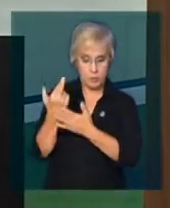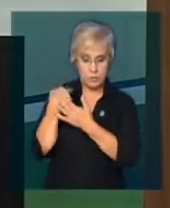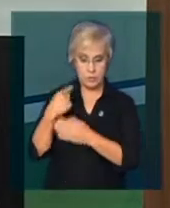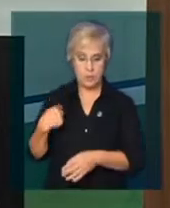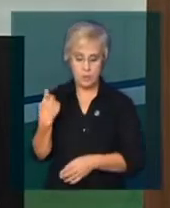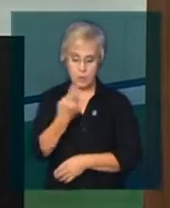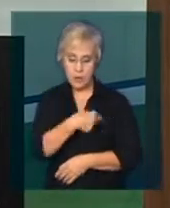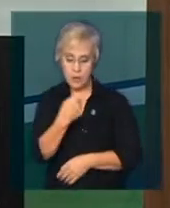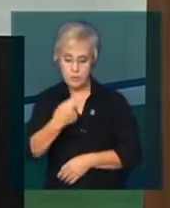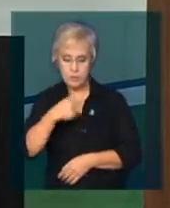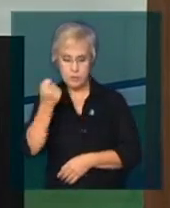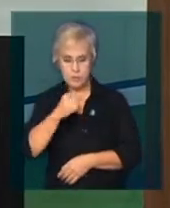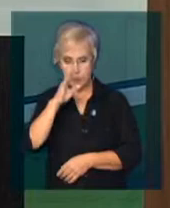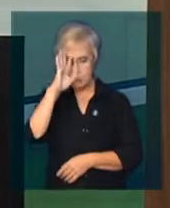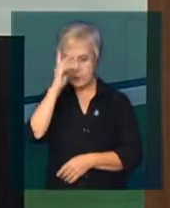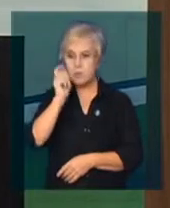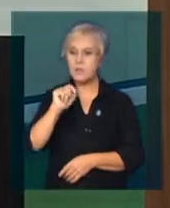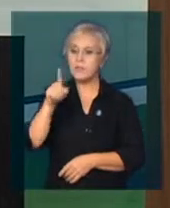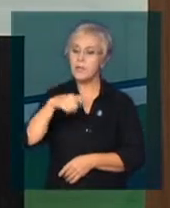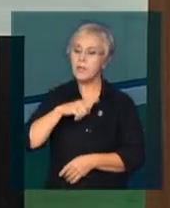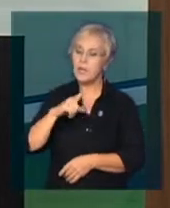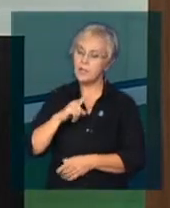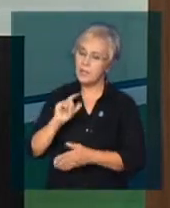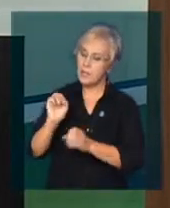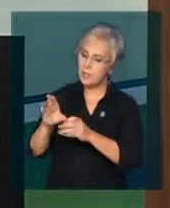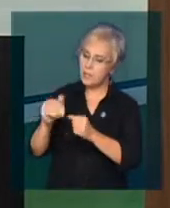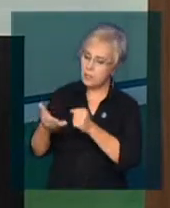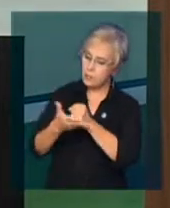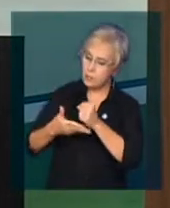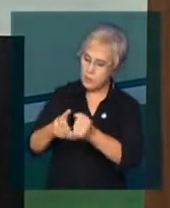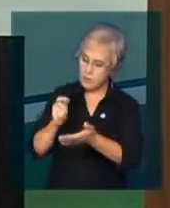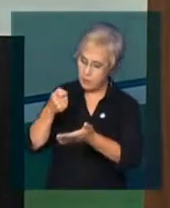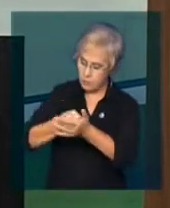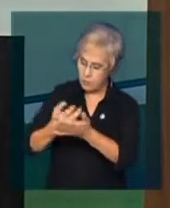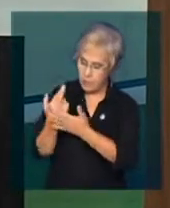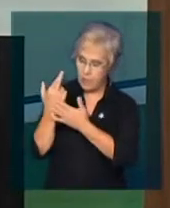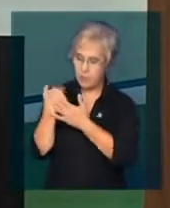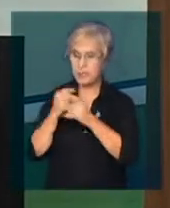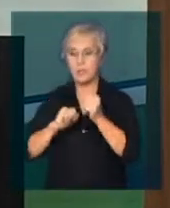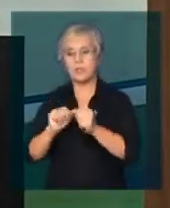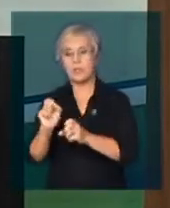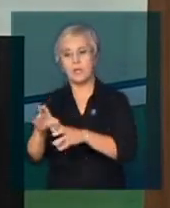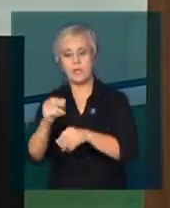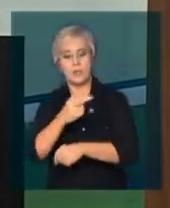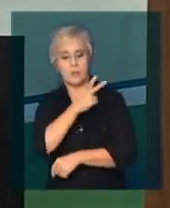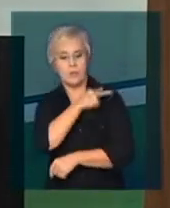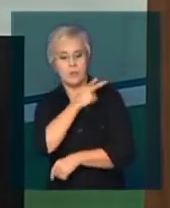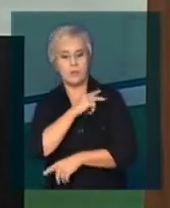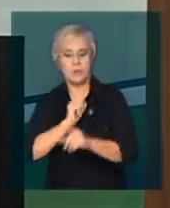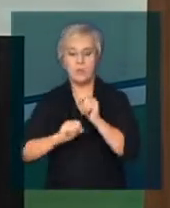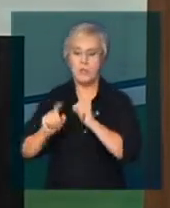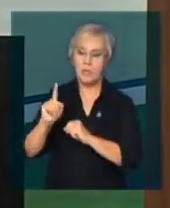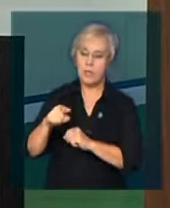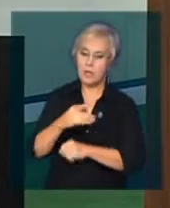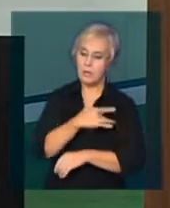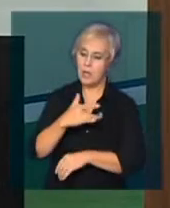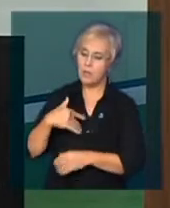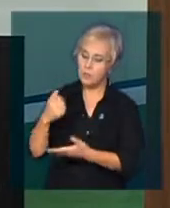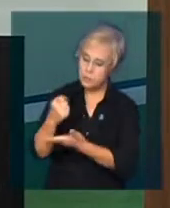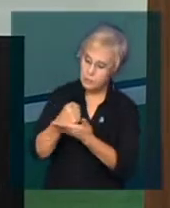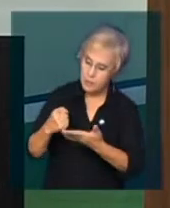definir. Quem está com a educação básica, quem está com o ensino fundamental, quem está com a saúde básica, quem está com a saúde de